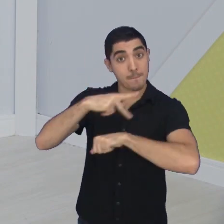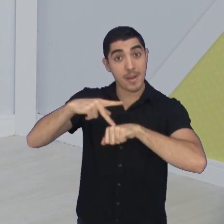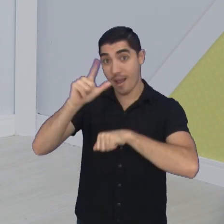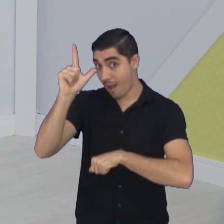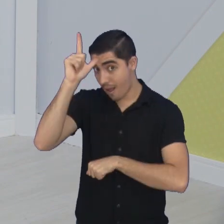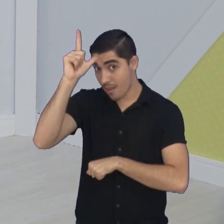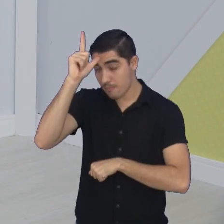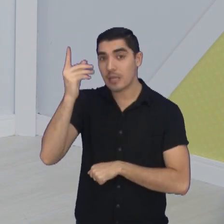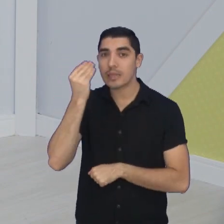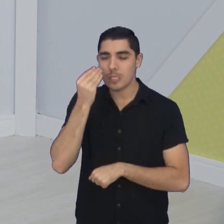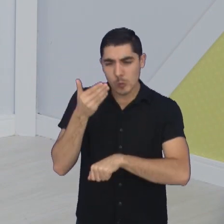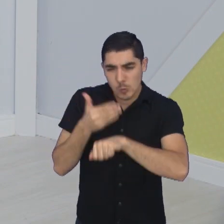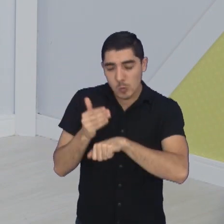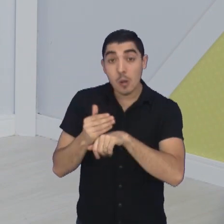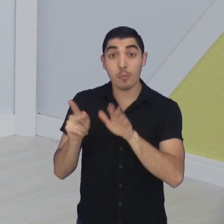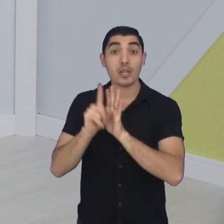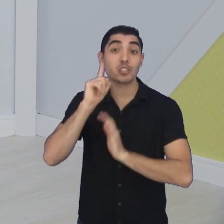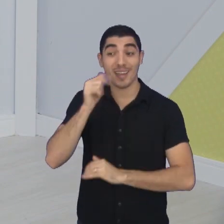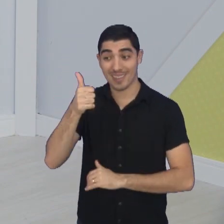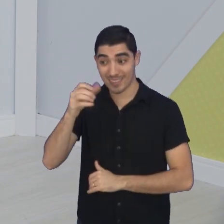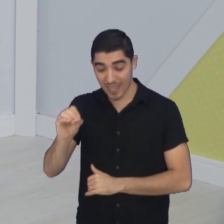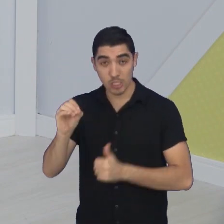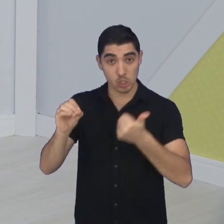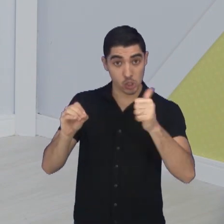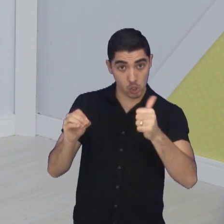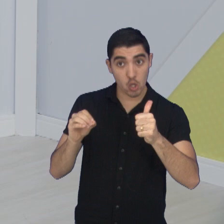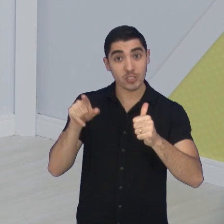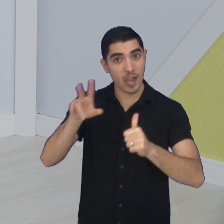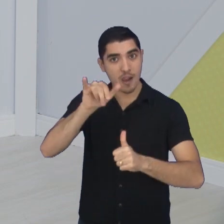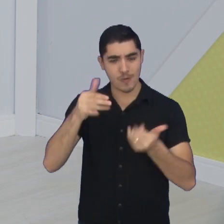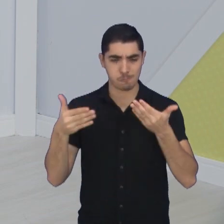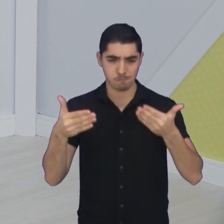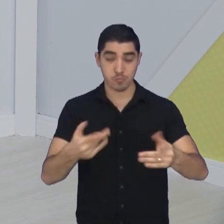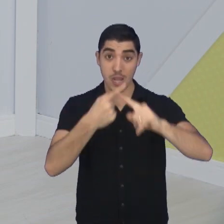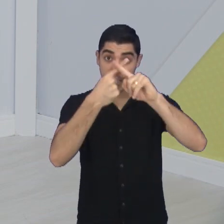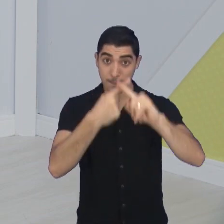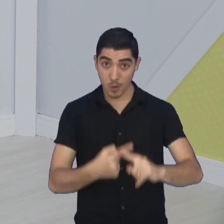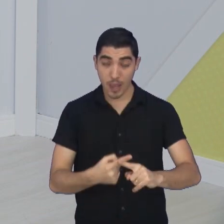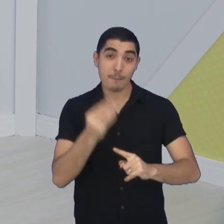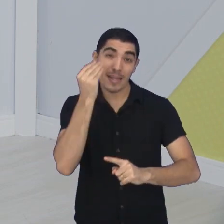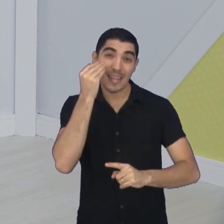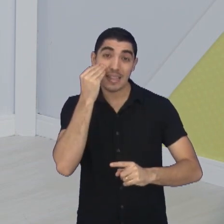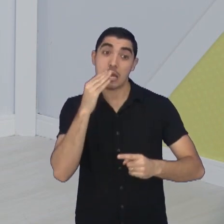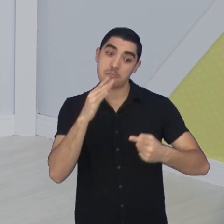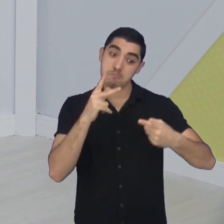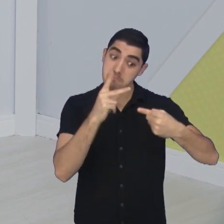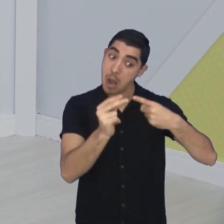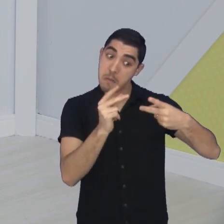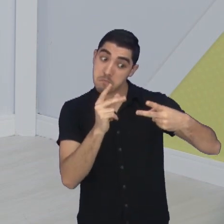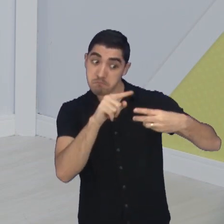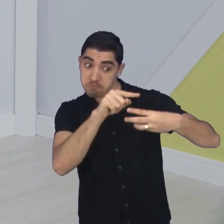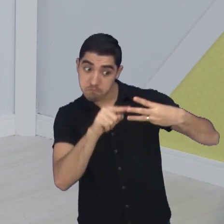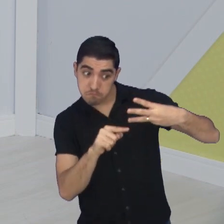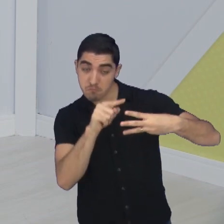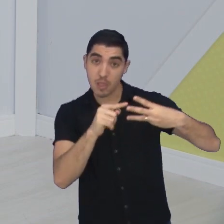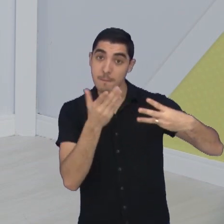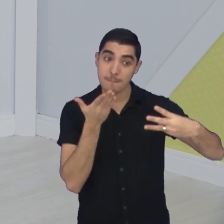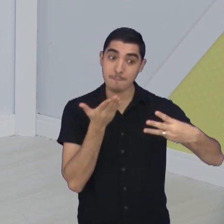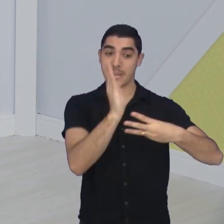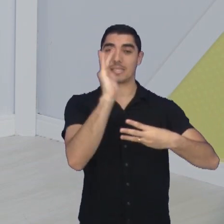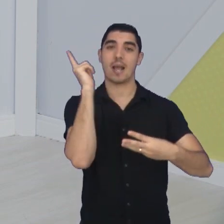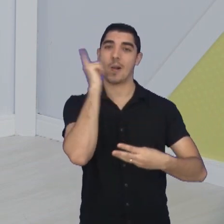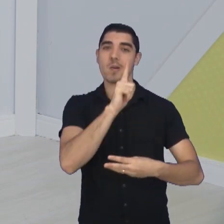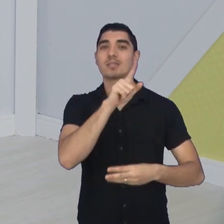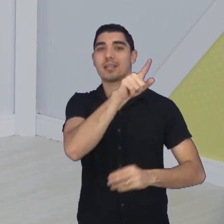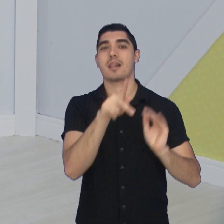nos dias 10 e 11 deste mês entra no tablado em busca de uma das 3 vagas em sua categoria para quem sabe ir para Paris. Antes da